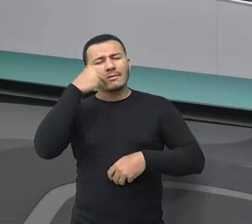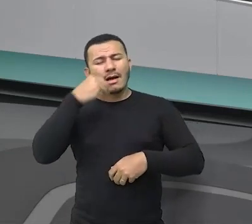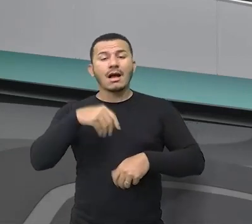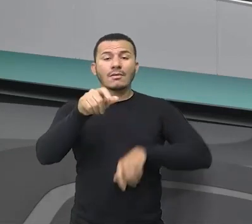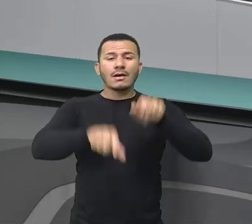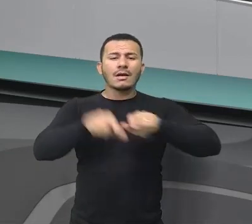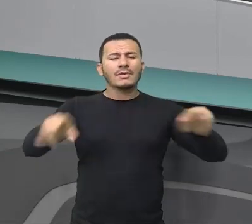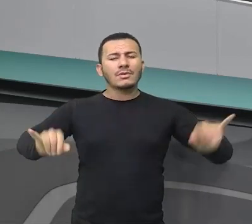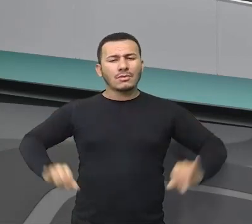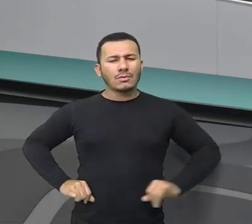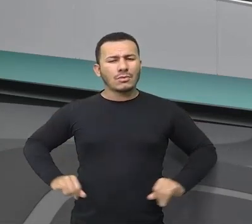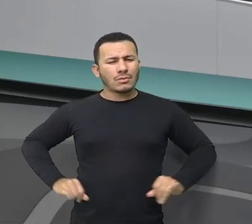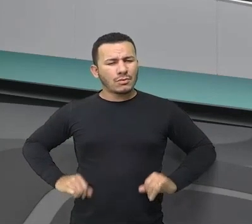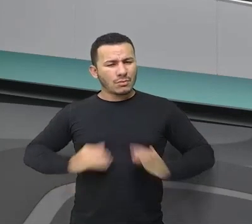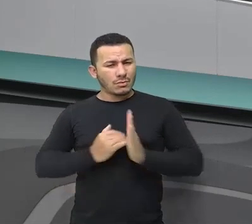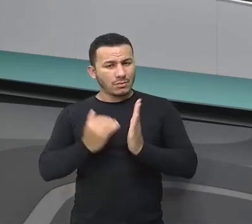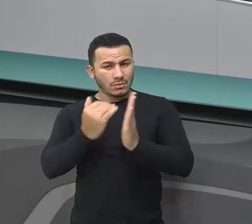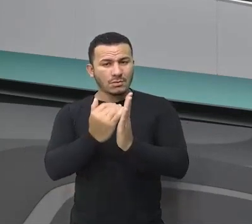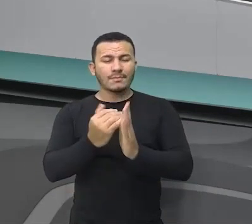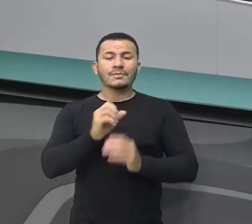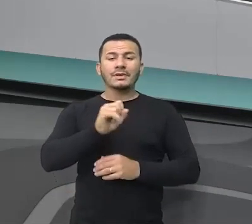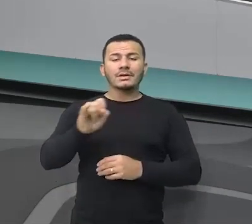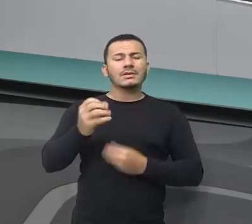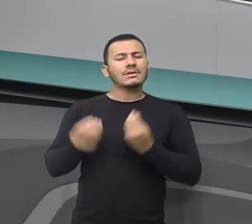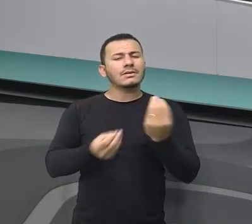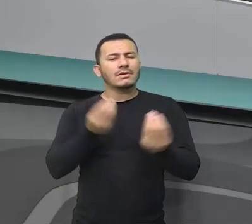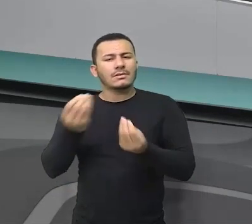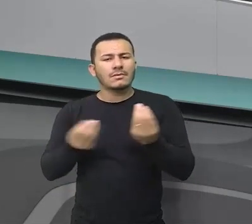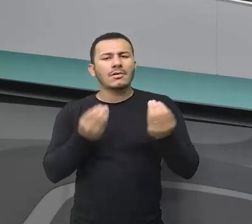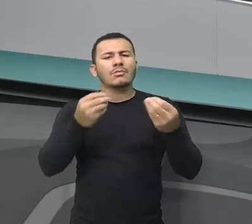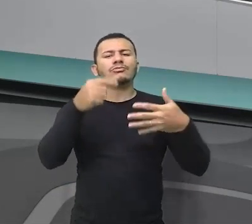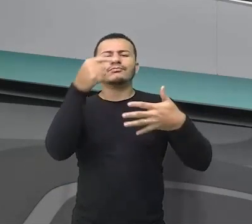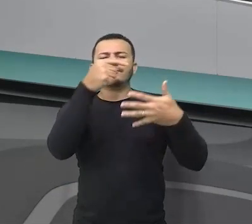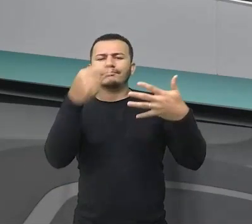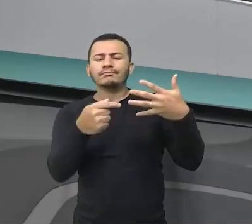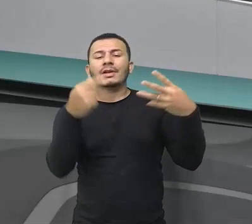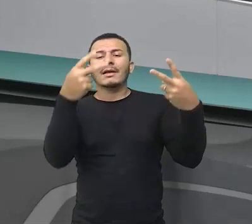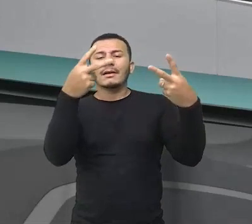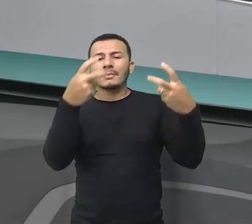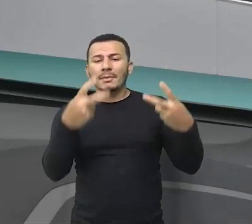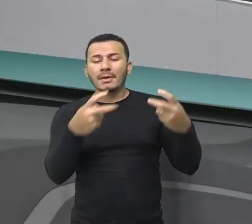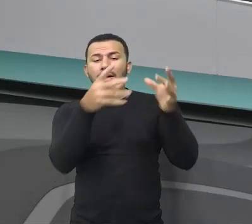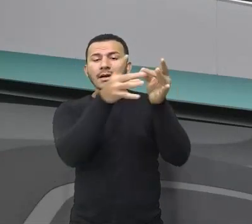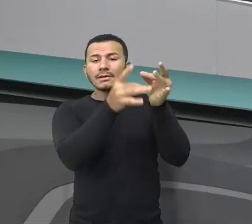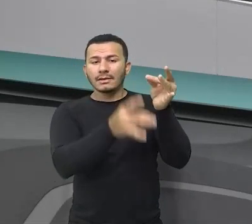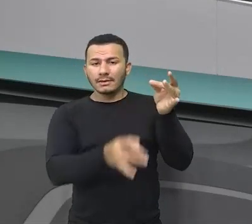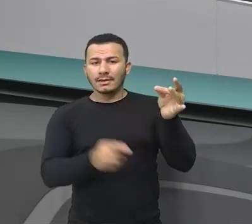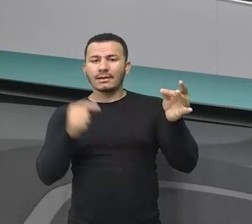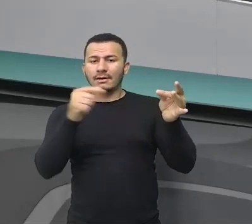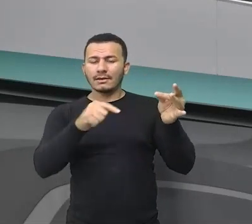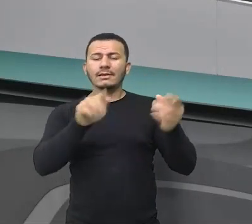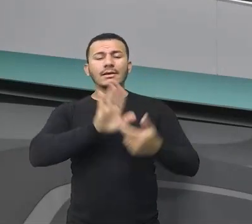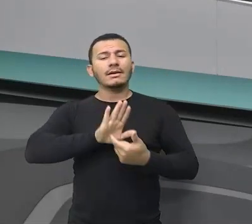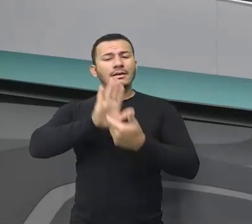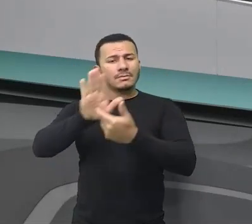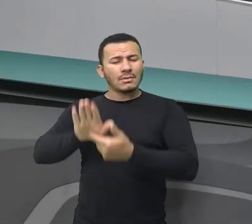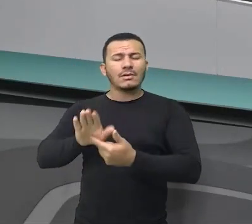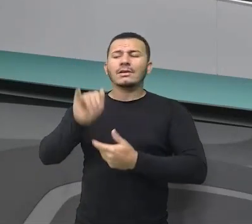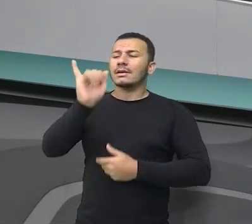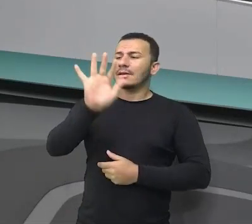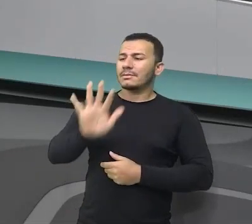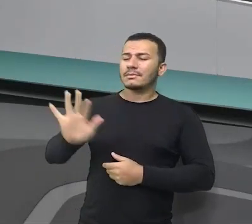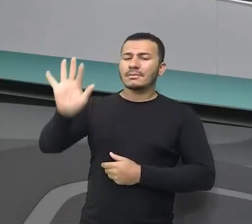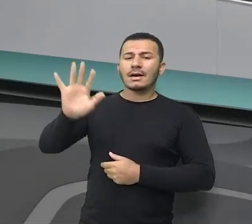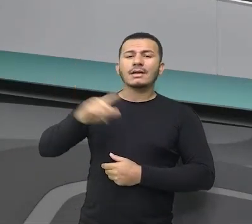sofrem. Se a gente fizer aqui um detalhe rapidamente aqui para a imagem, a gente vai observar que ele está trazendo uma imagem que mostra